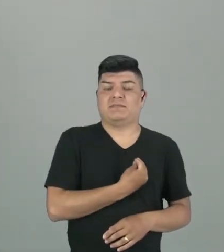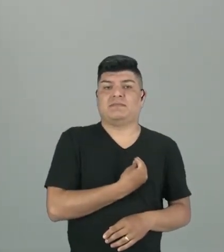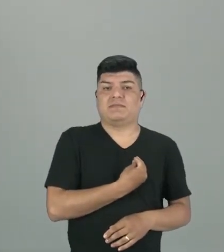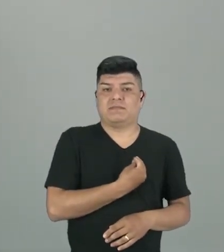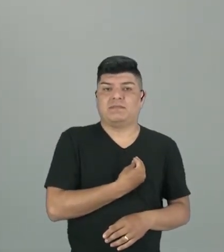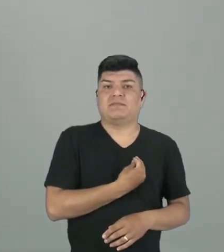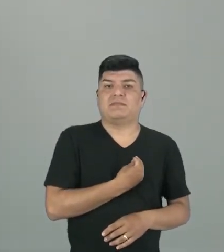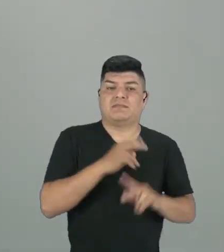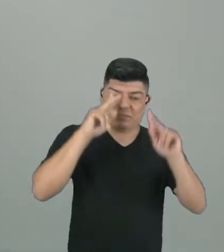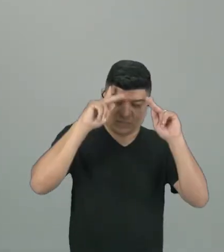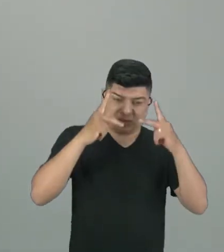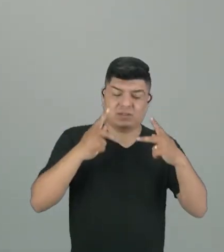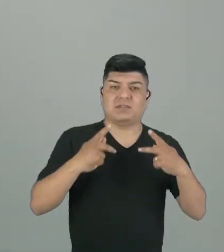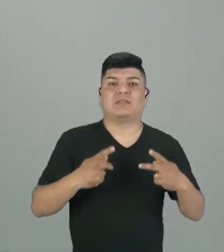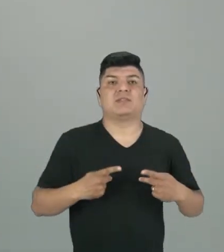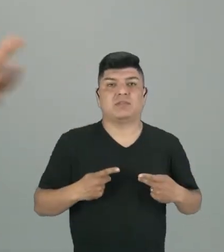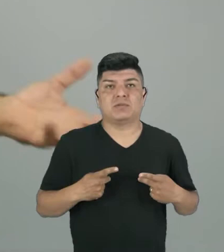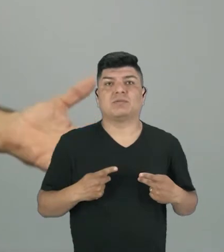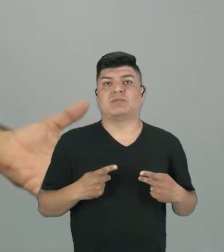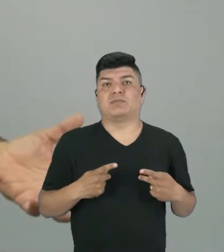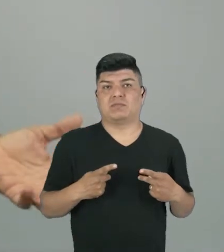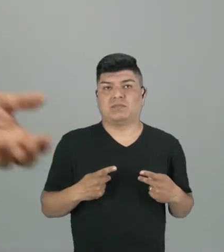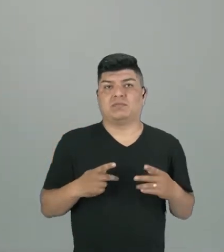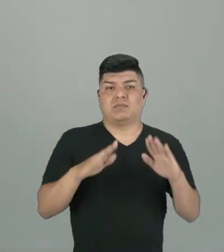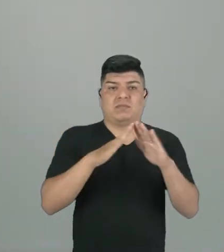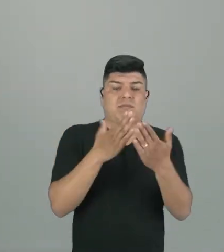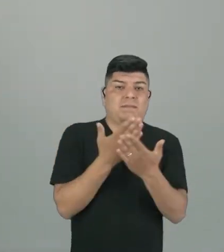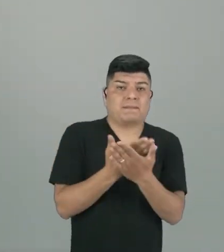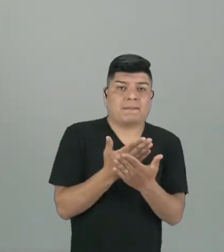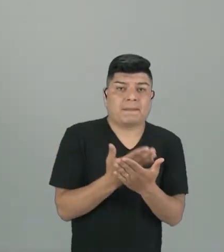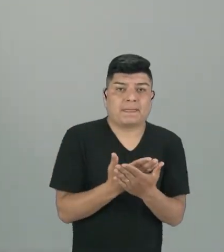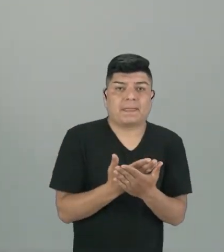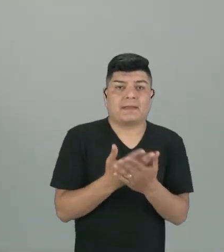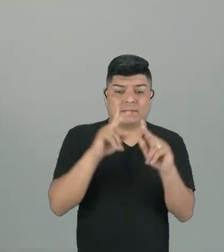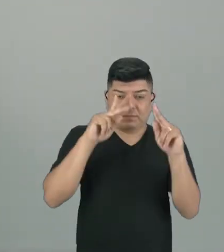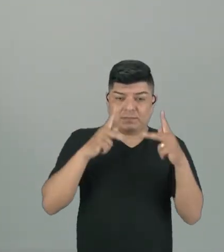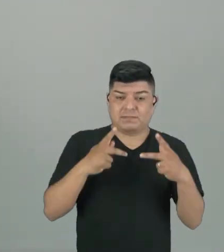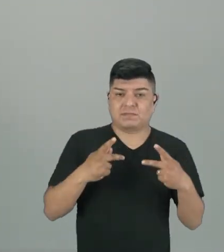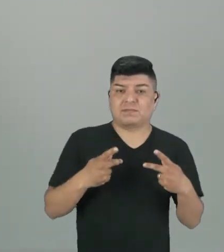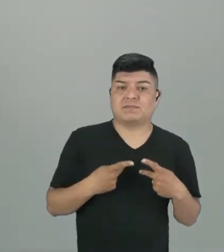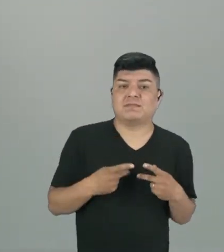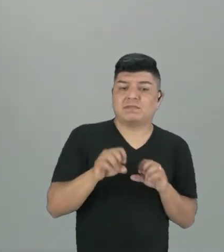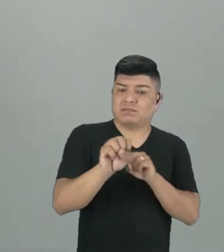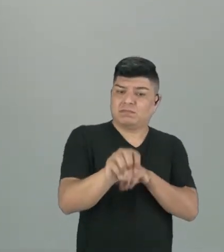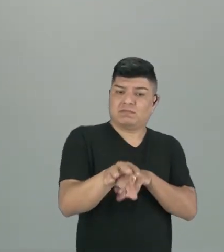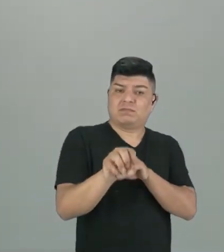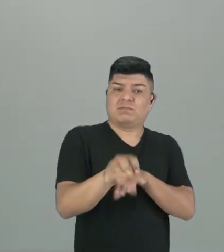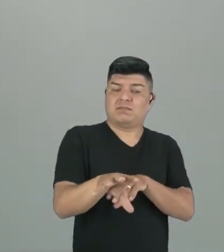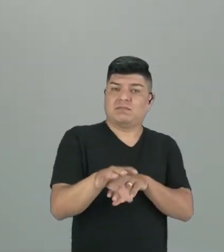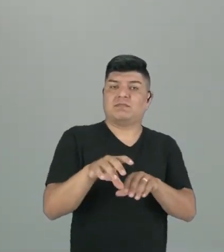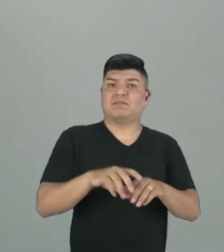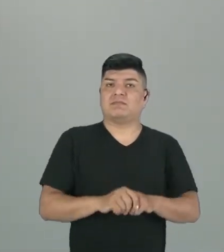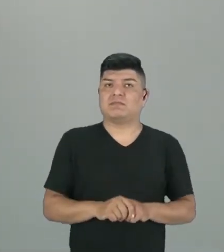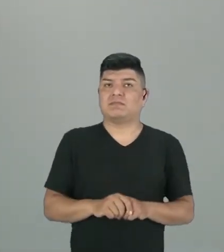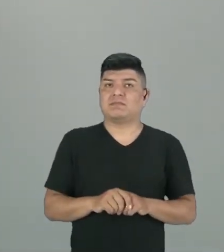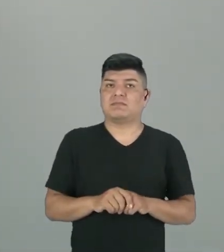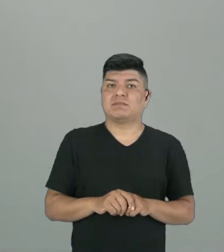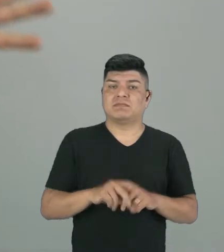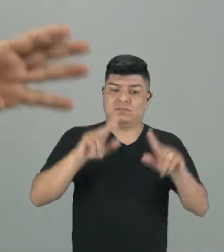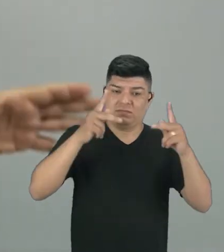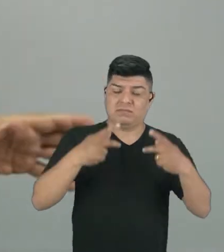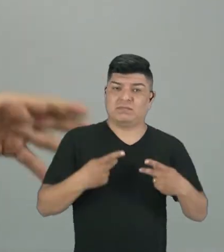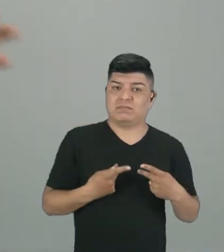de humanização na escola, humanização na educação. A humanização não é